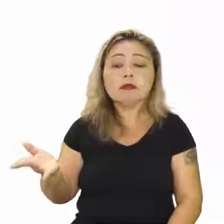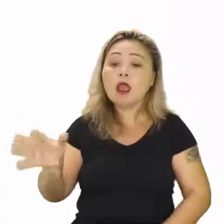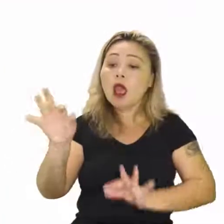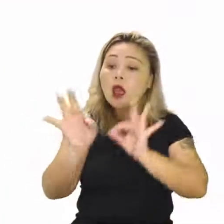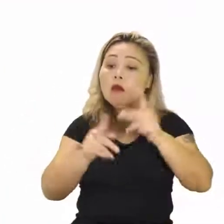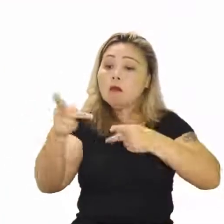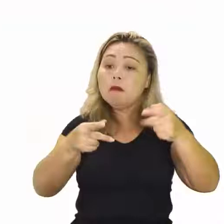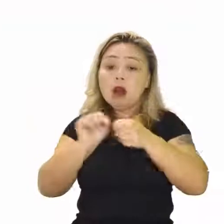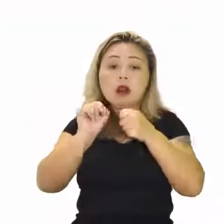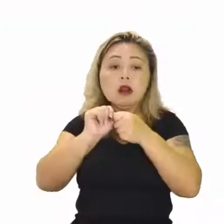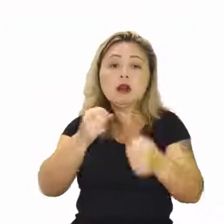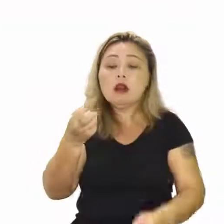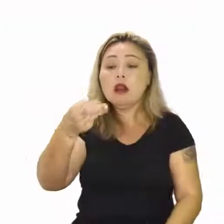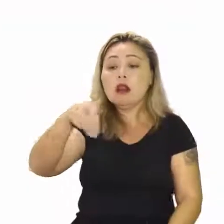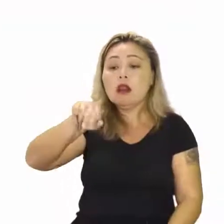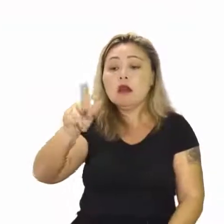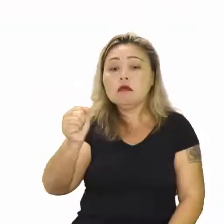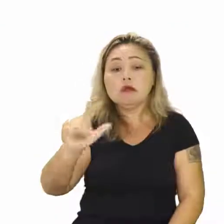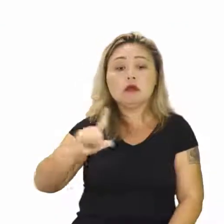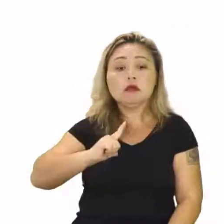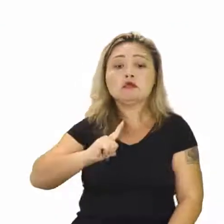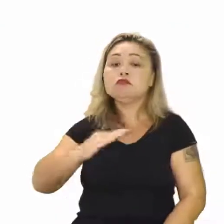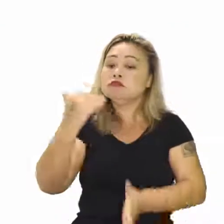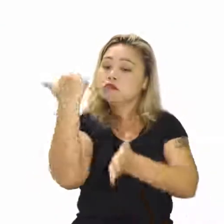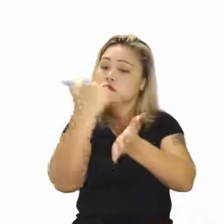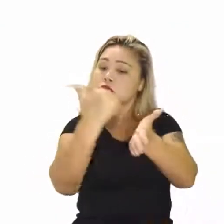Marshall fazia parte da doutrina Truman,